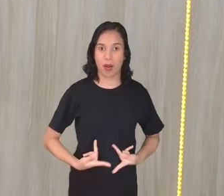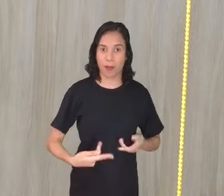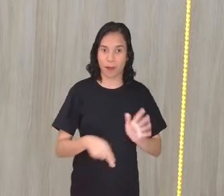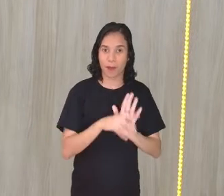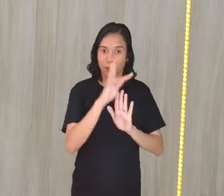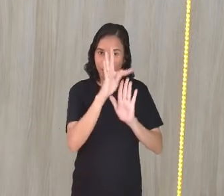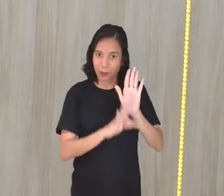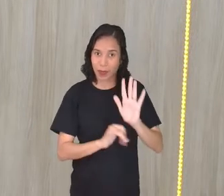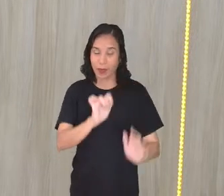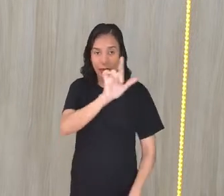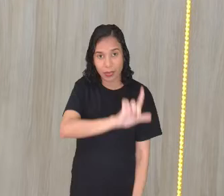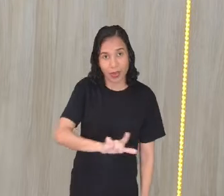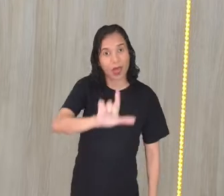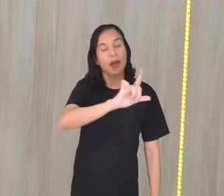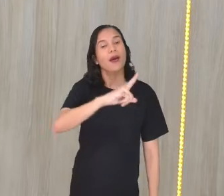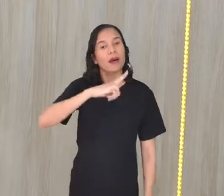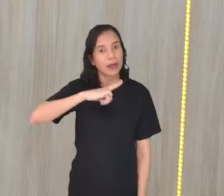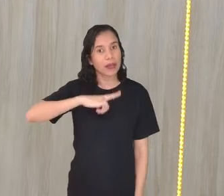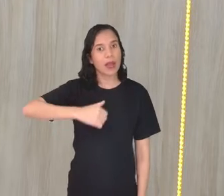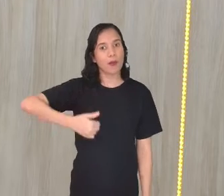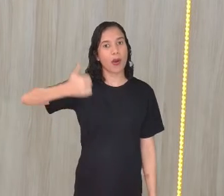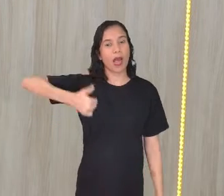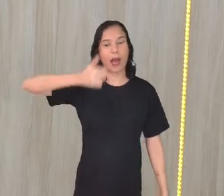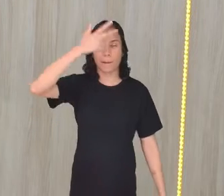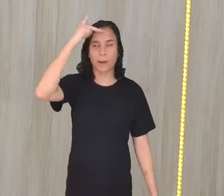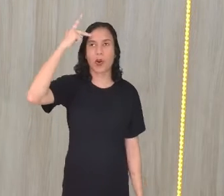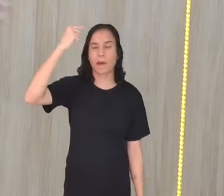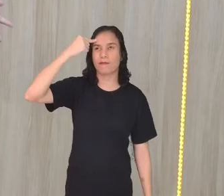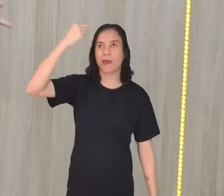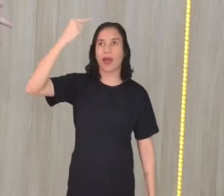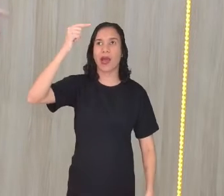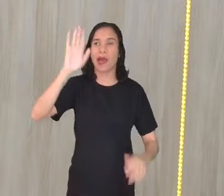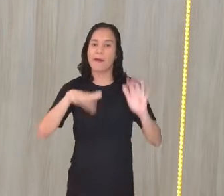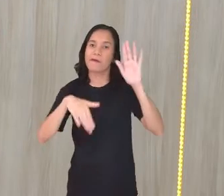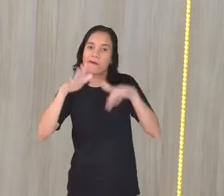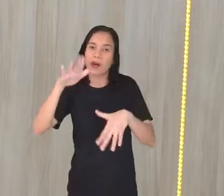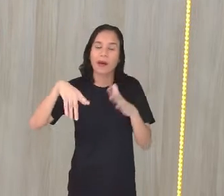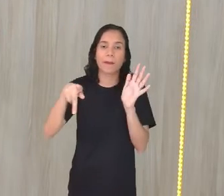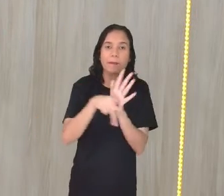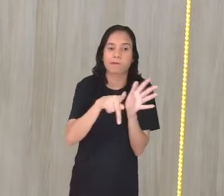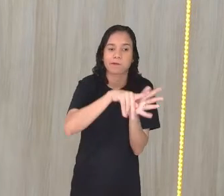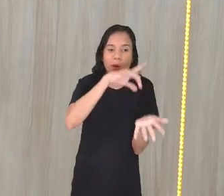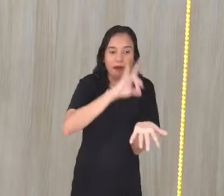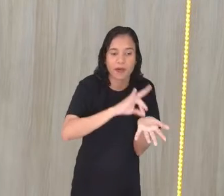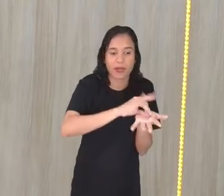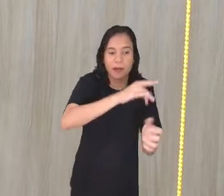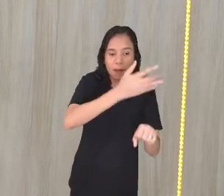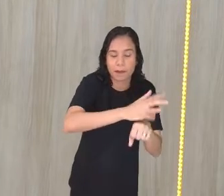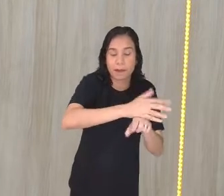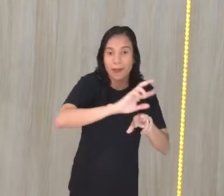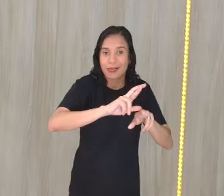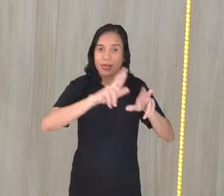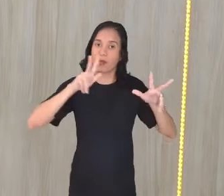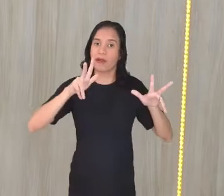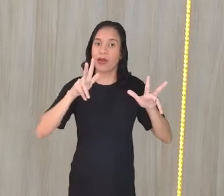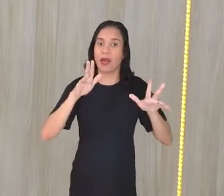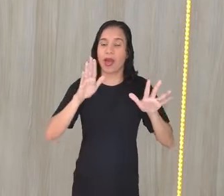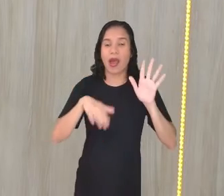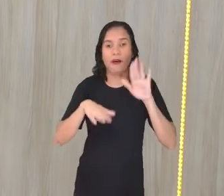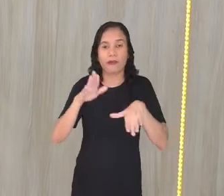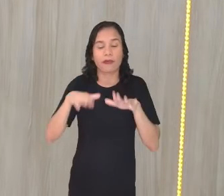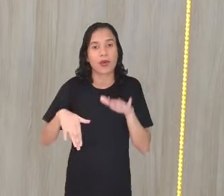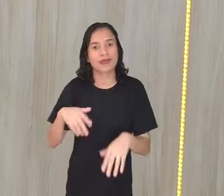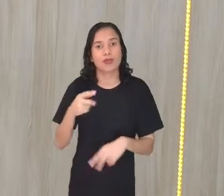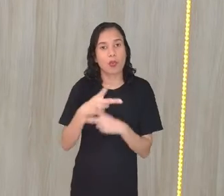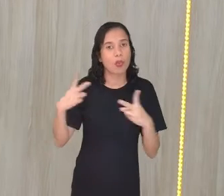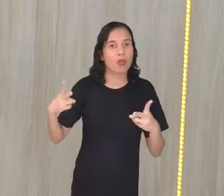ele tem muito essa qualidade de pensar, às vezes, a realidade de uma forma diferente, às vezes o irreal, aquele